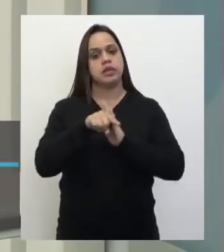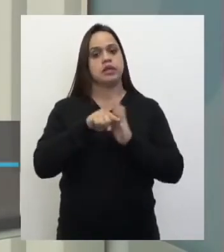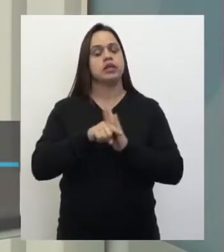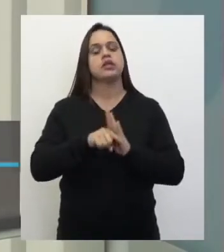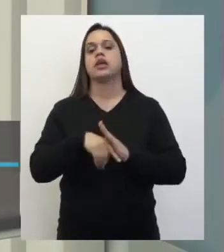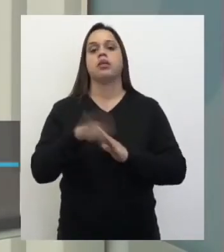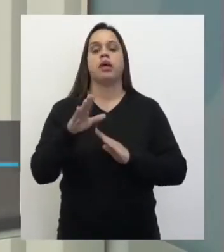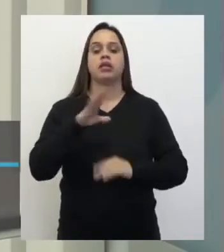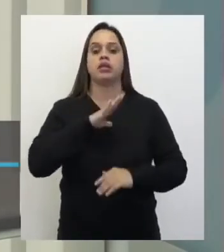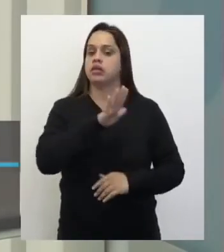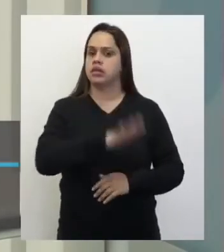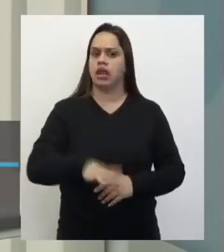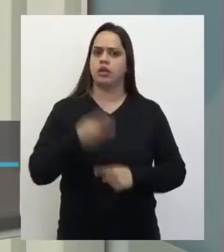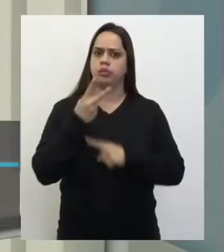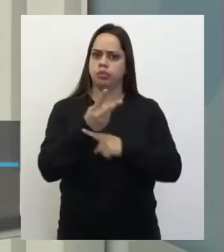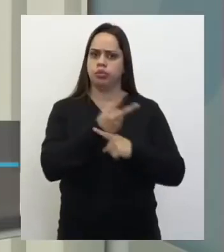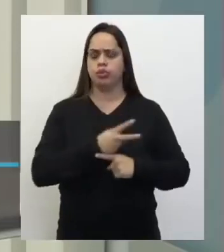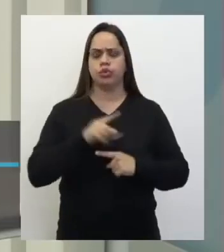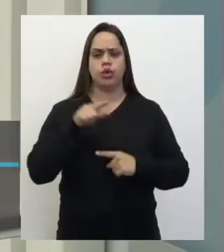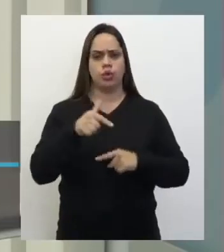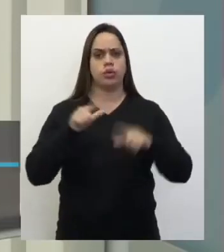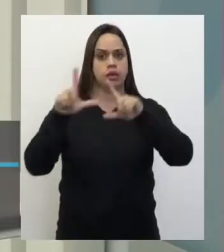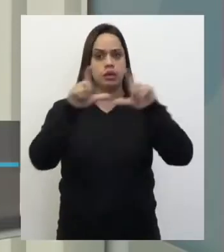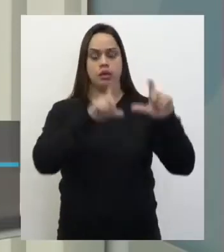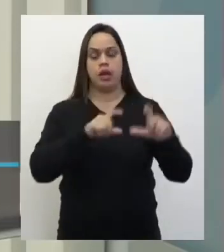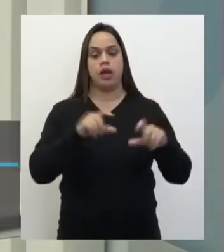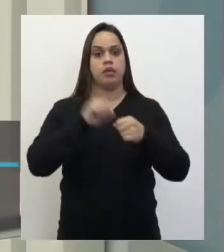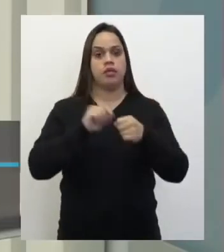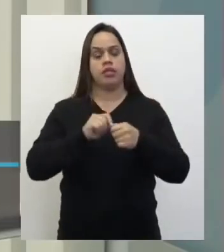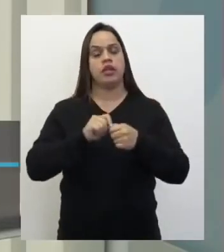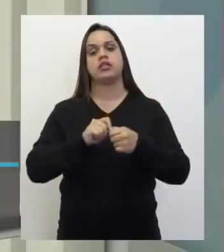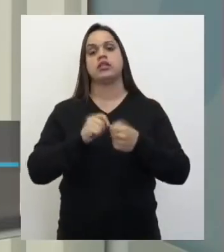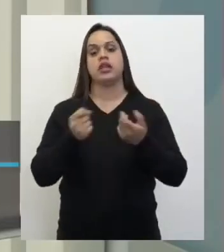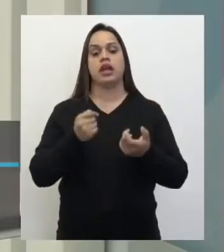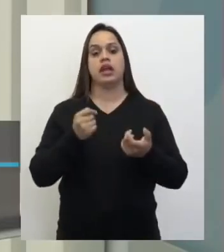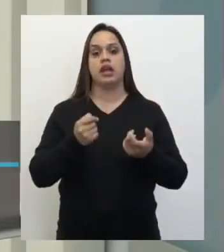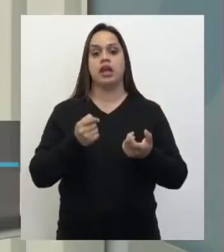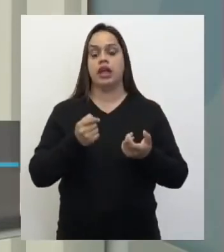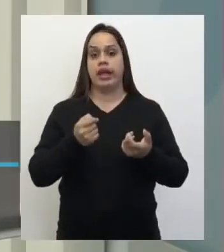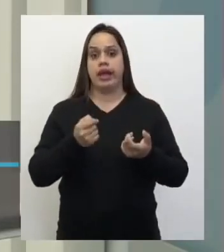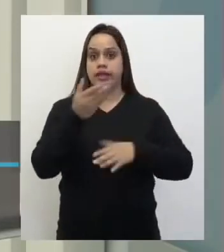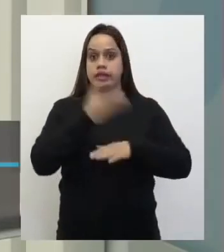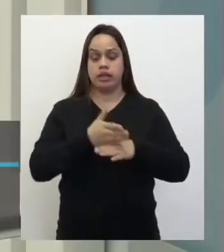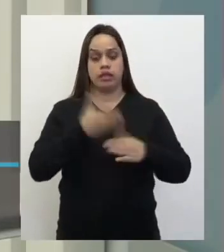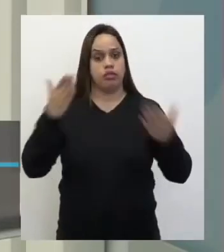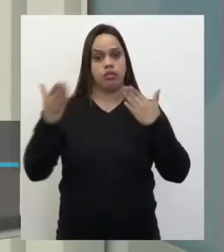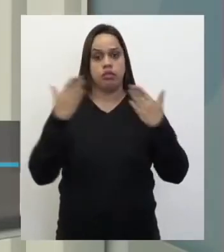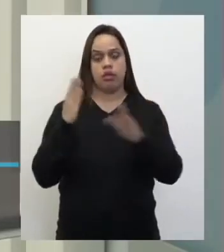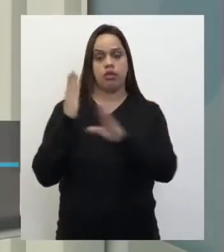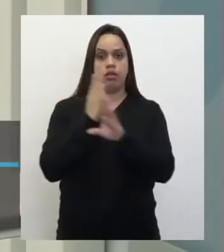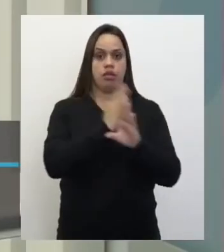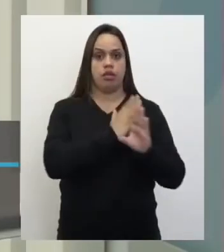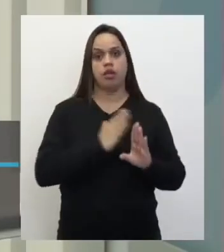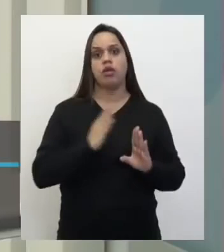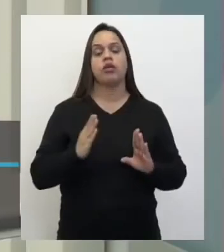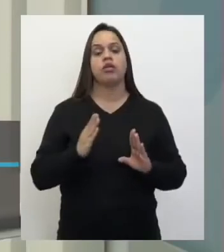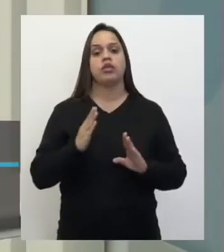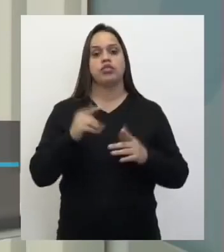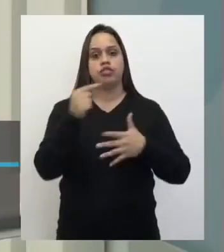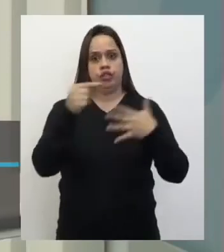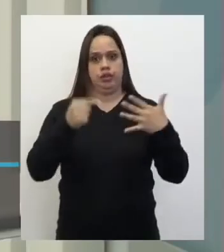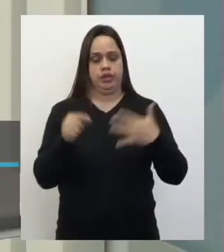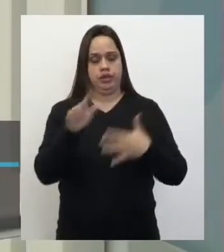busquem outras imagens para fazer esse exercício de comparação e identificação de